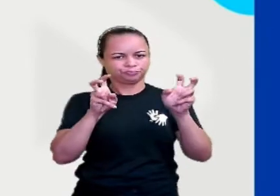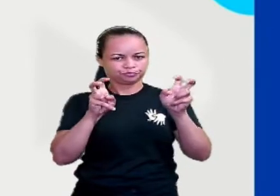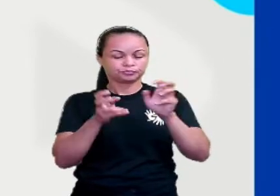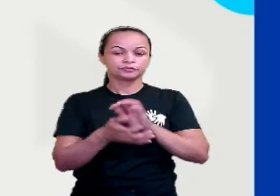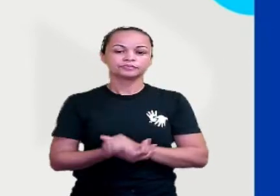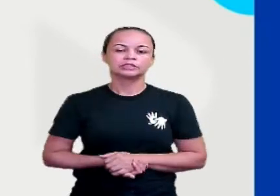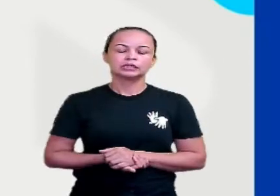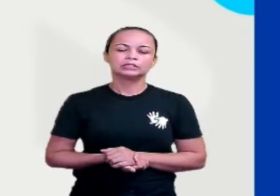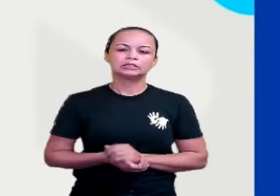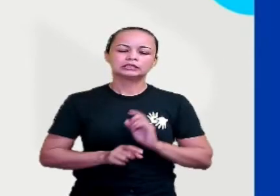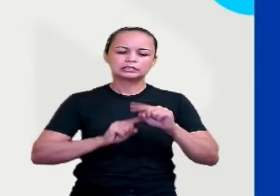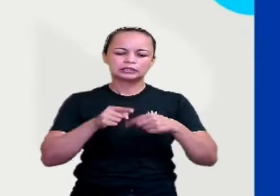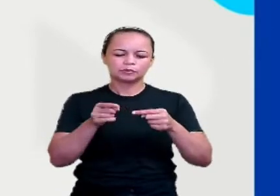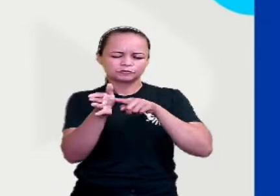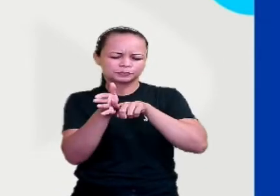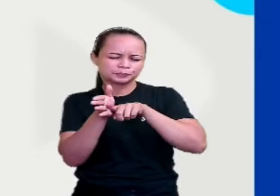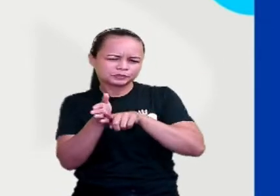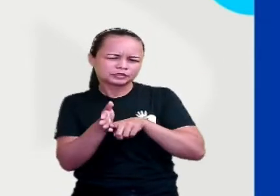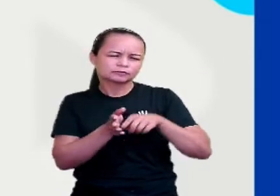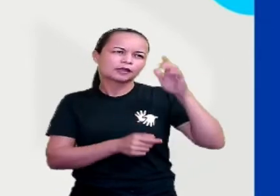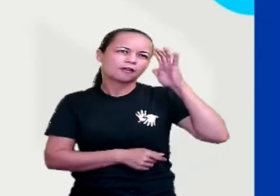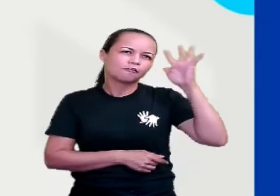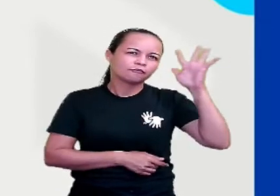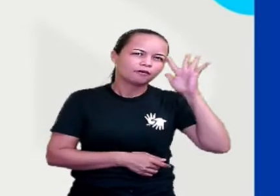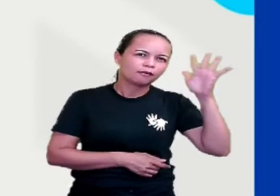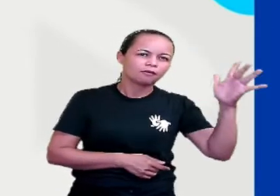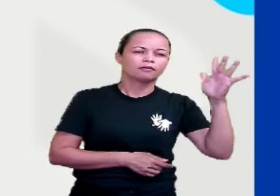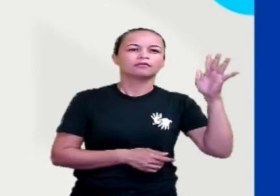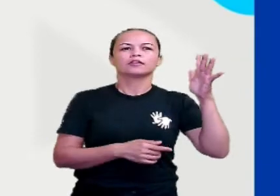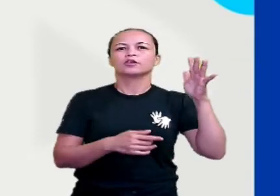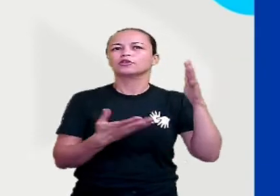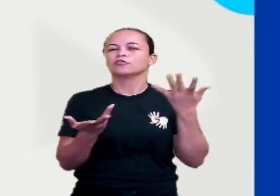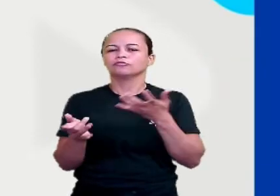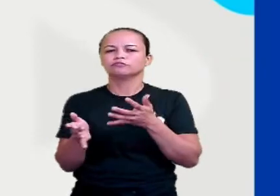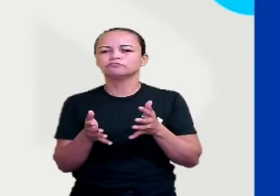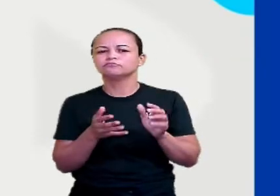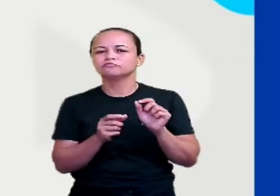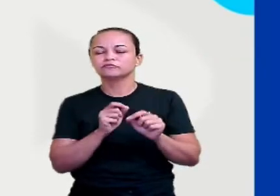fez uma análise desse livro, a gente refletiu, né? A gente fez